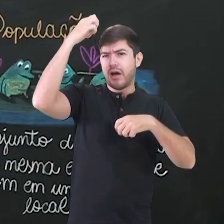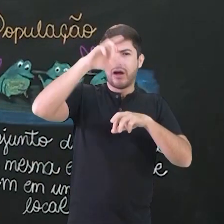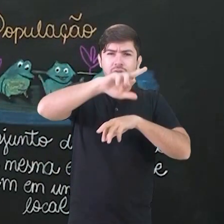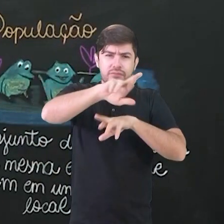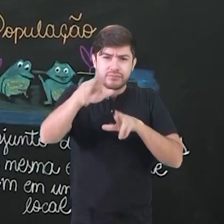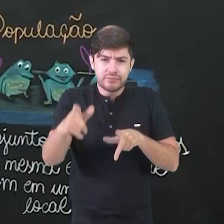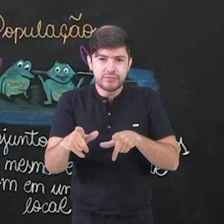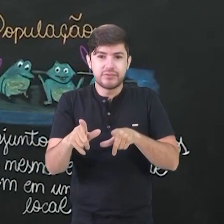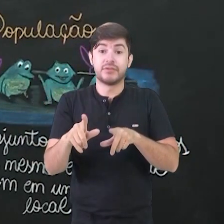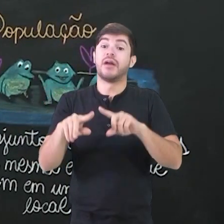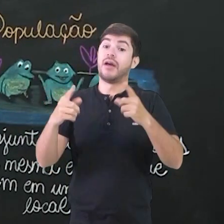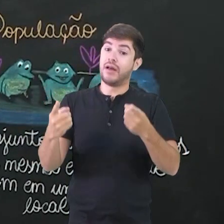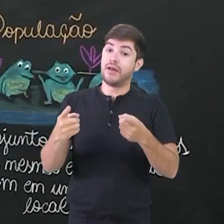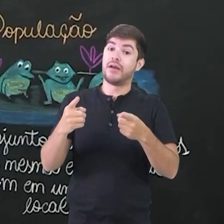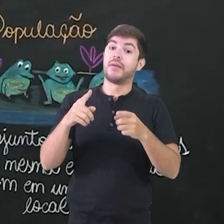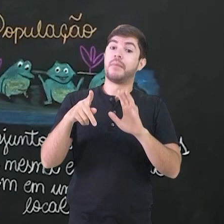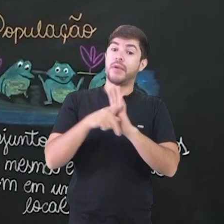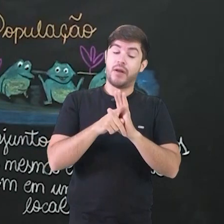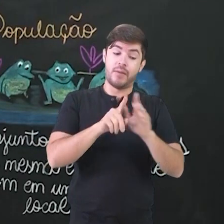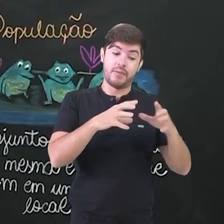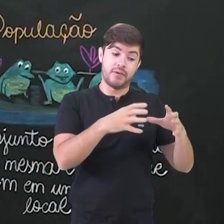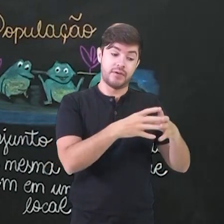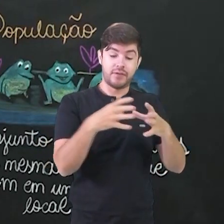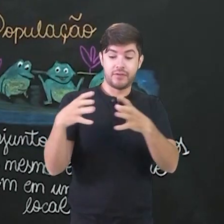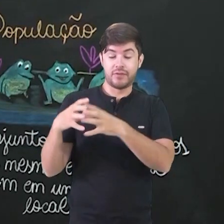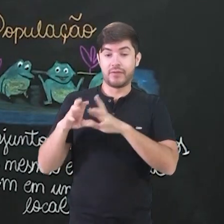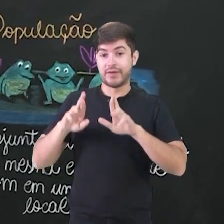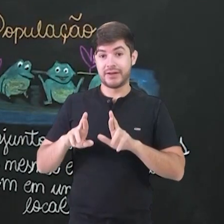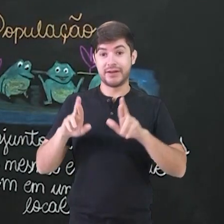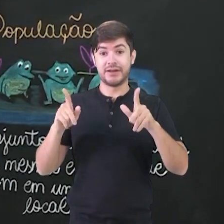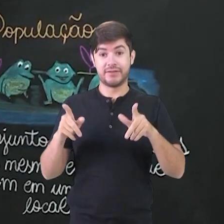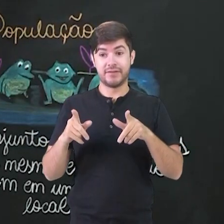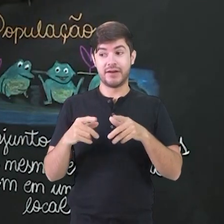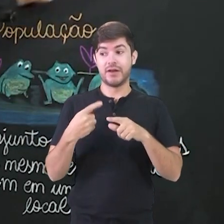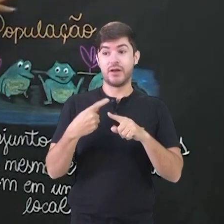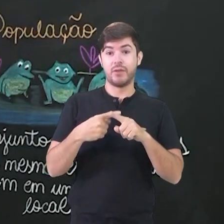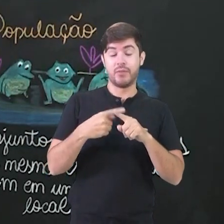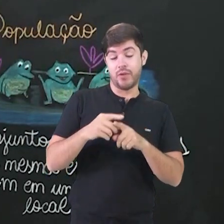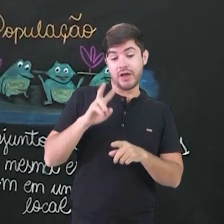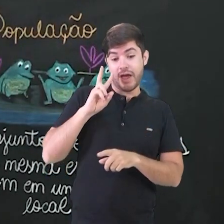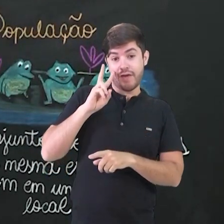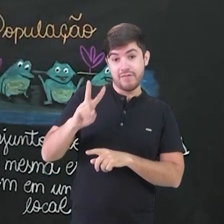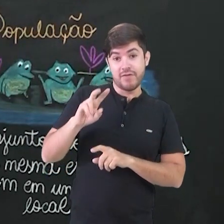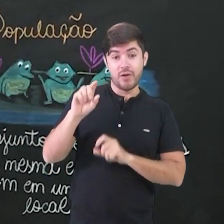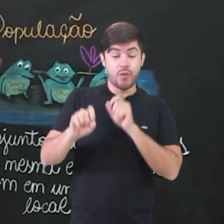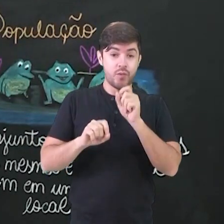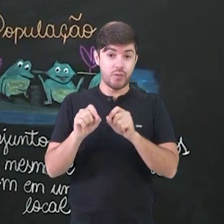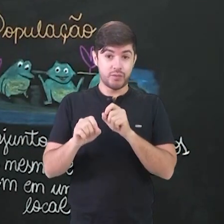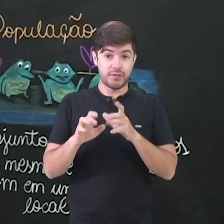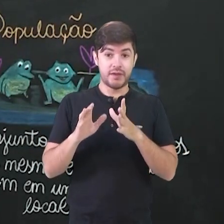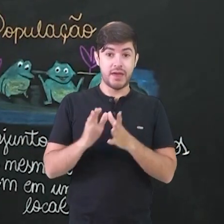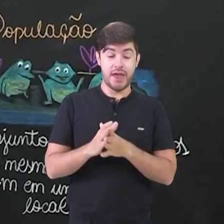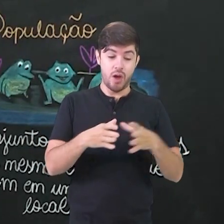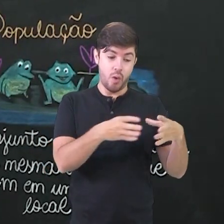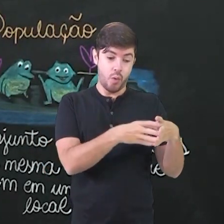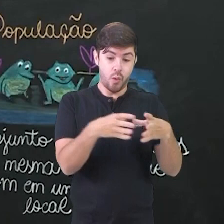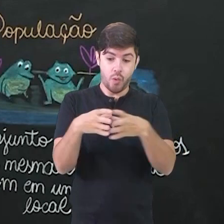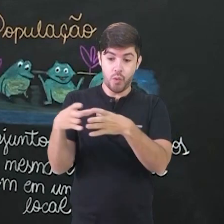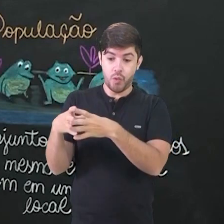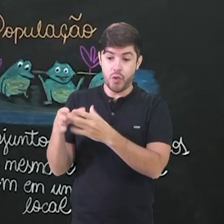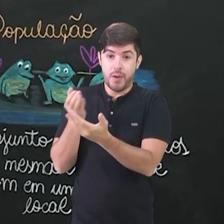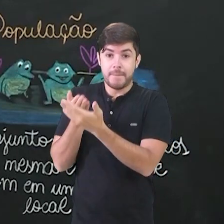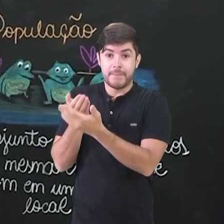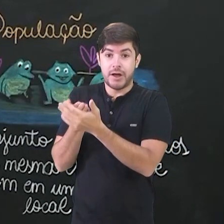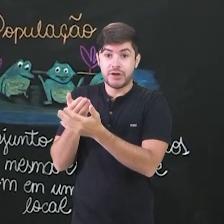todos primatas, mas são espécies diferentes. Então, eu cheguei no organismo, eu cheguei na espécie que é a unidade para